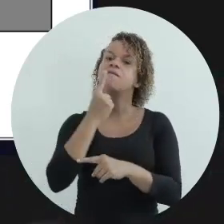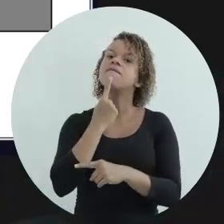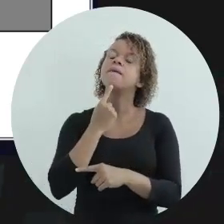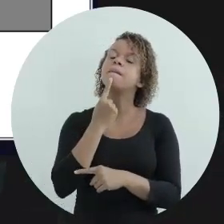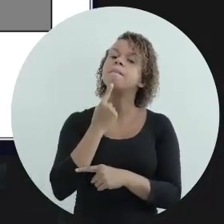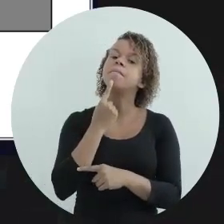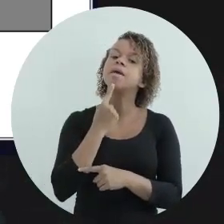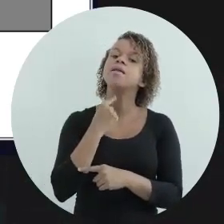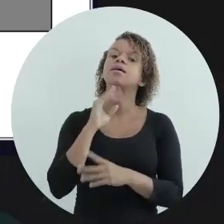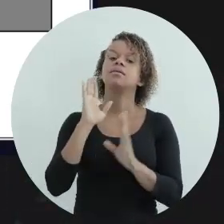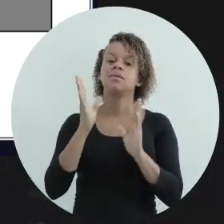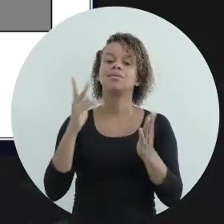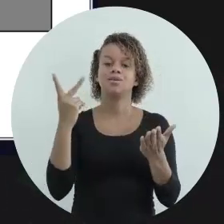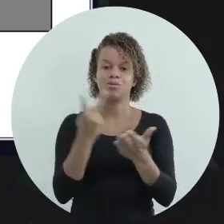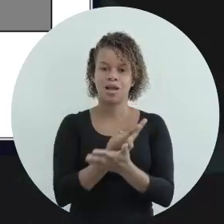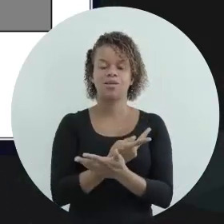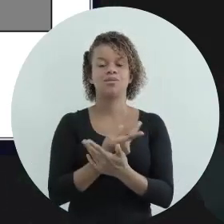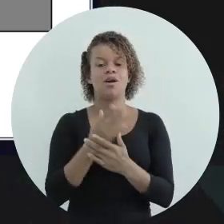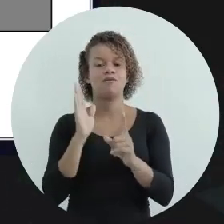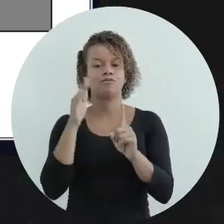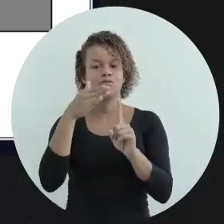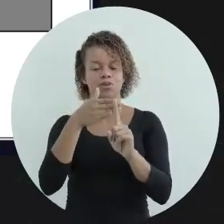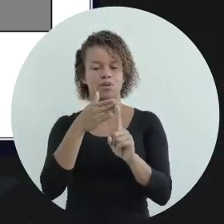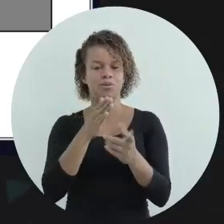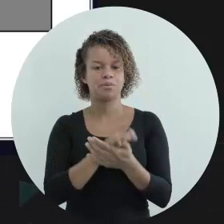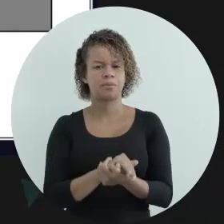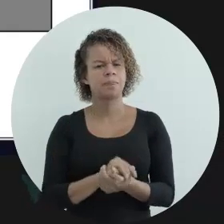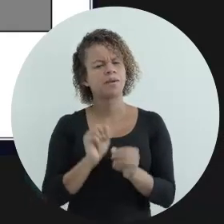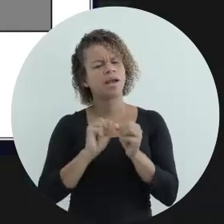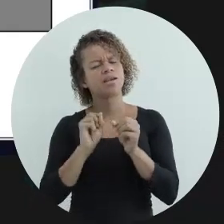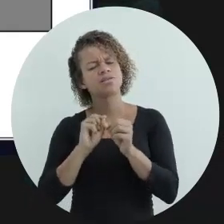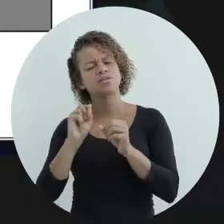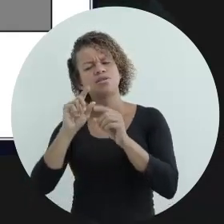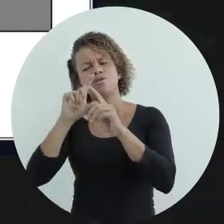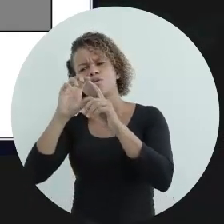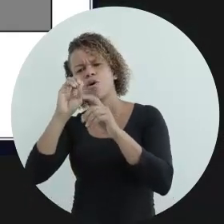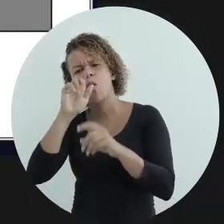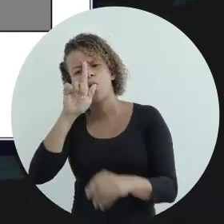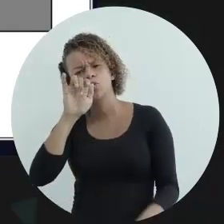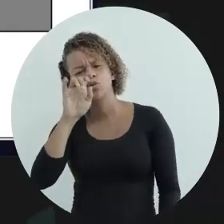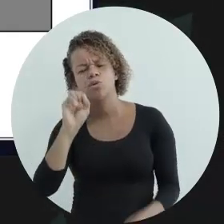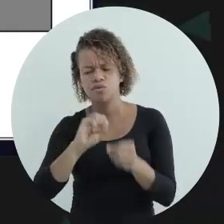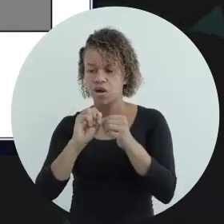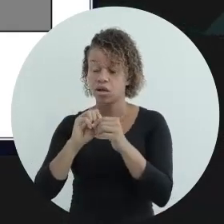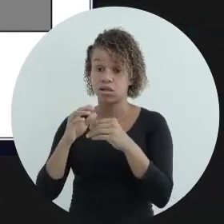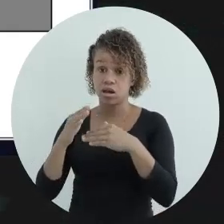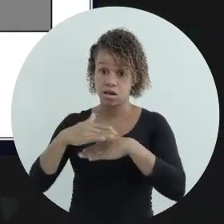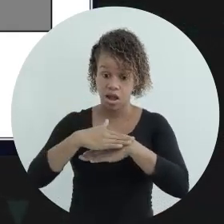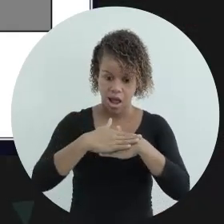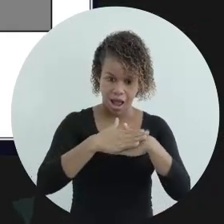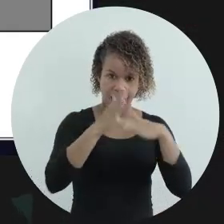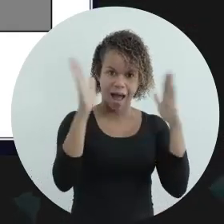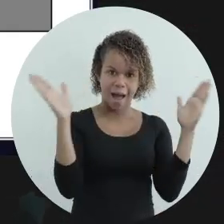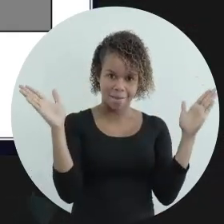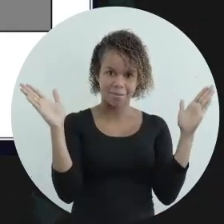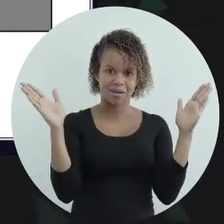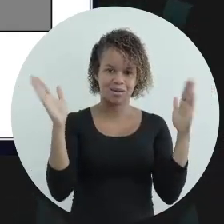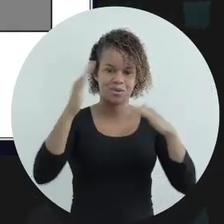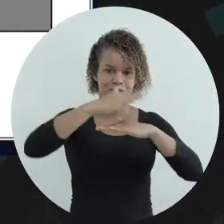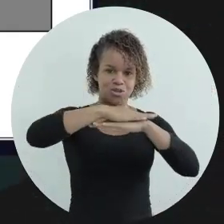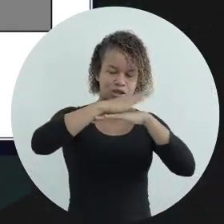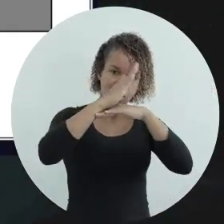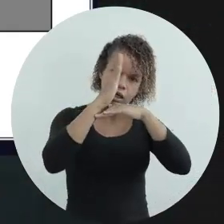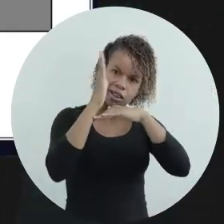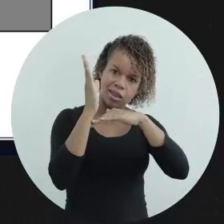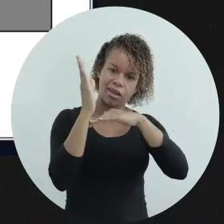executado dessa função. O que esse código faz? Ele abre uma janelinha pop-up modal que é com